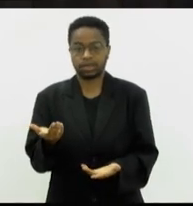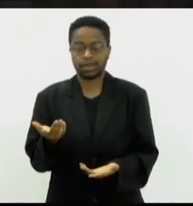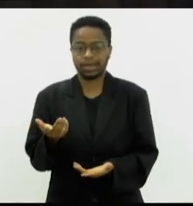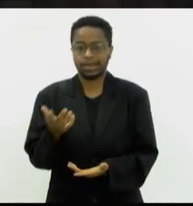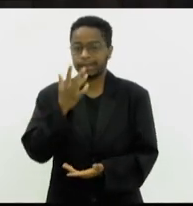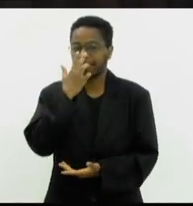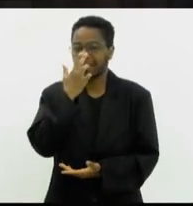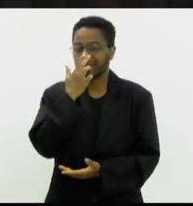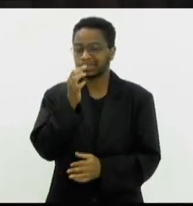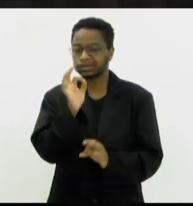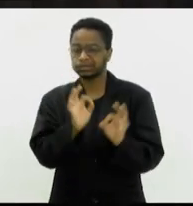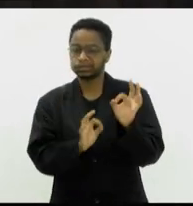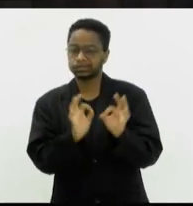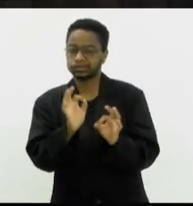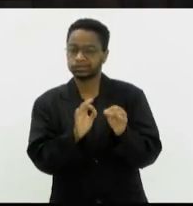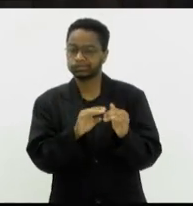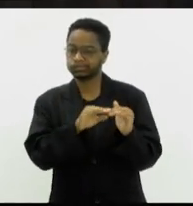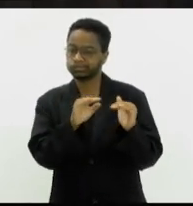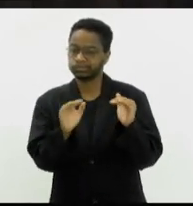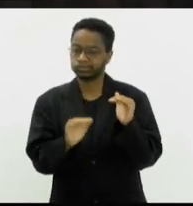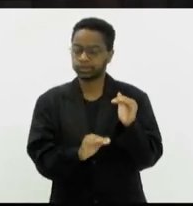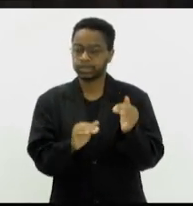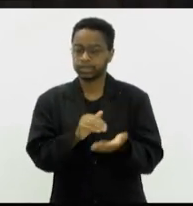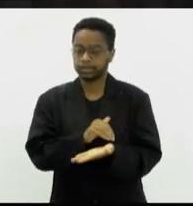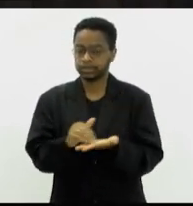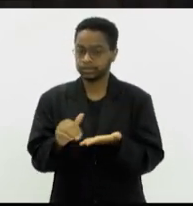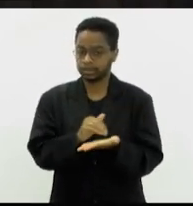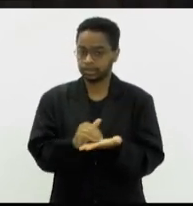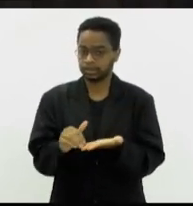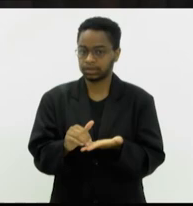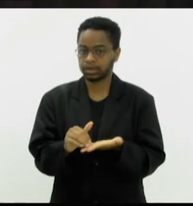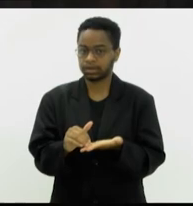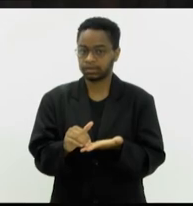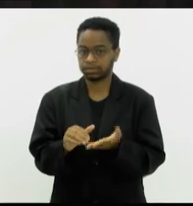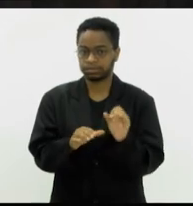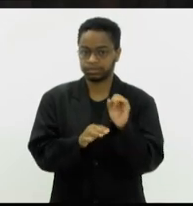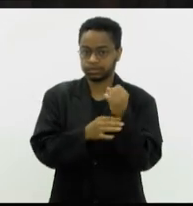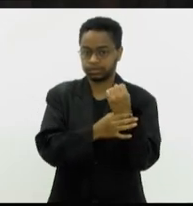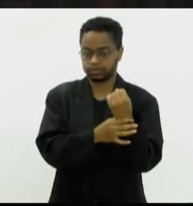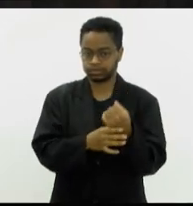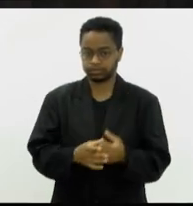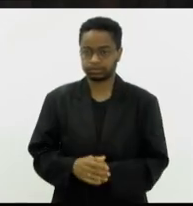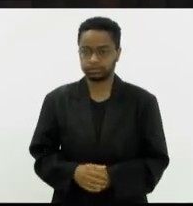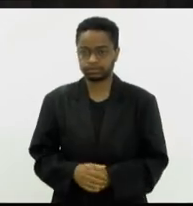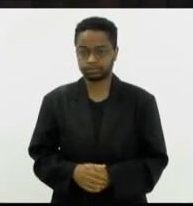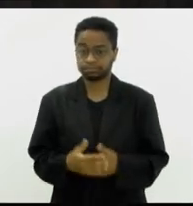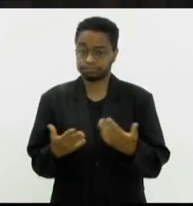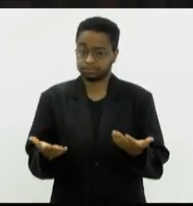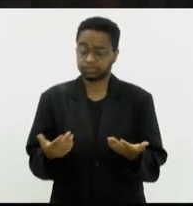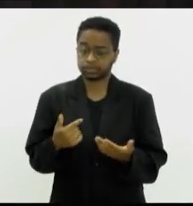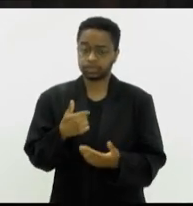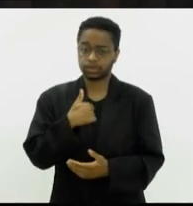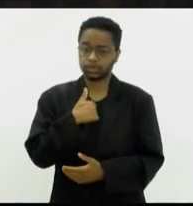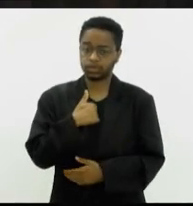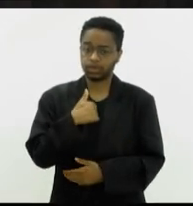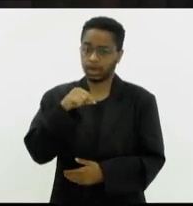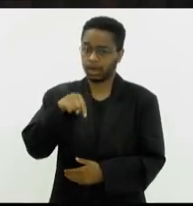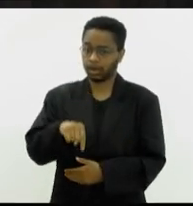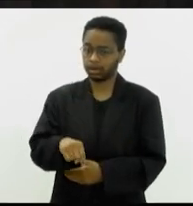coordenados subordinados ao secretário de segurança e não tô fazendo